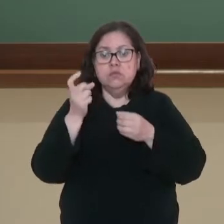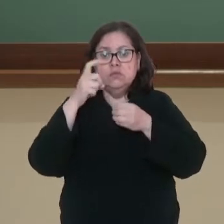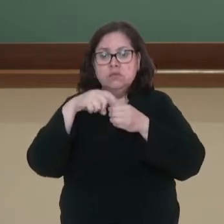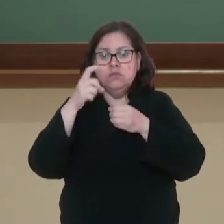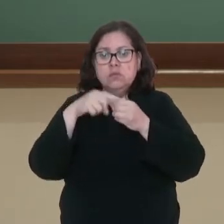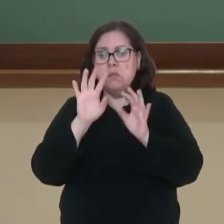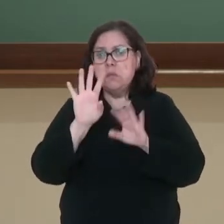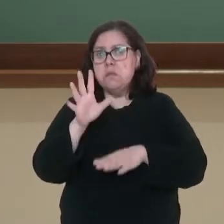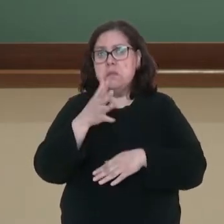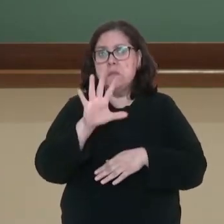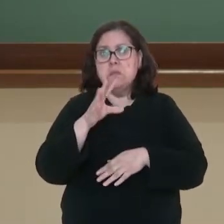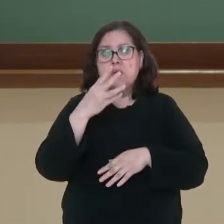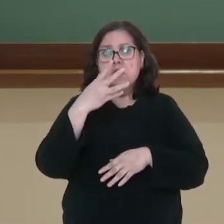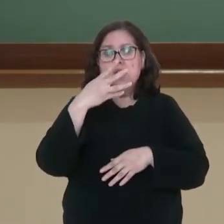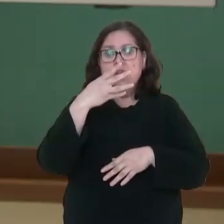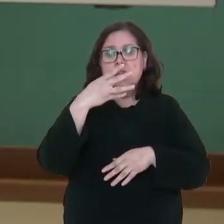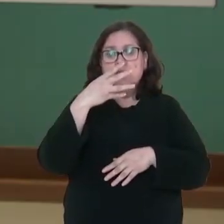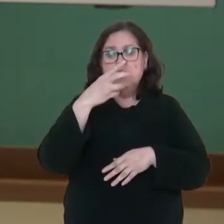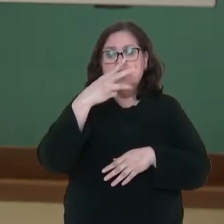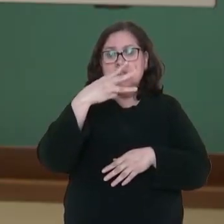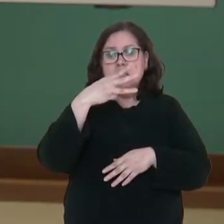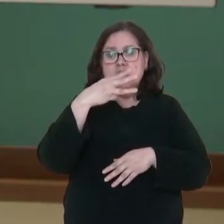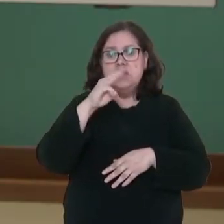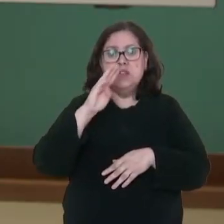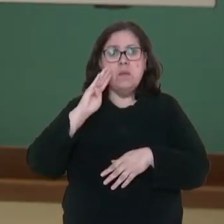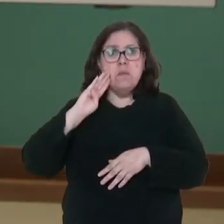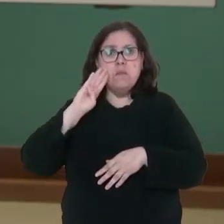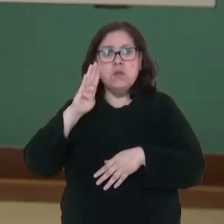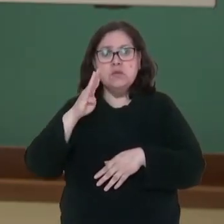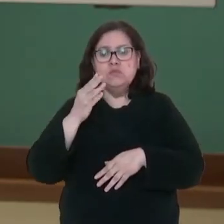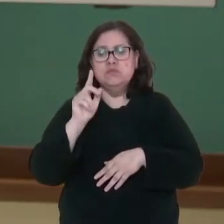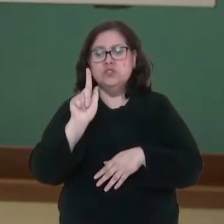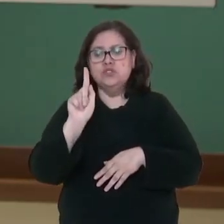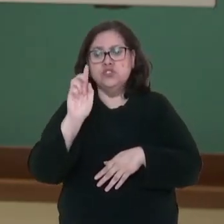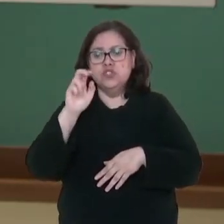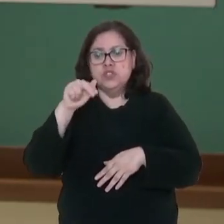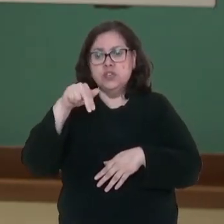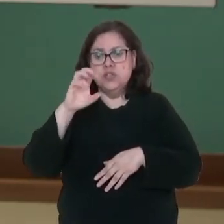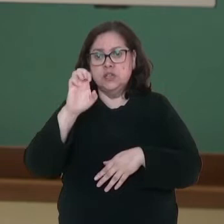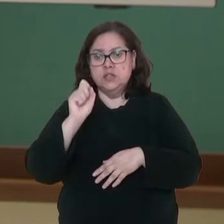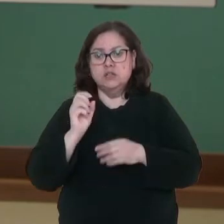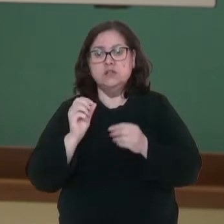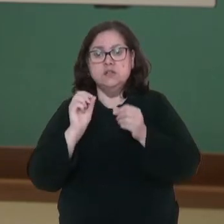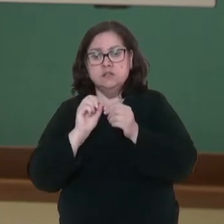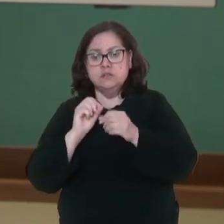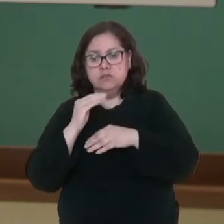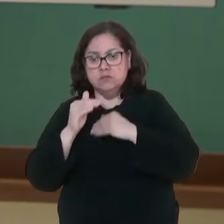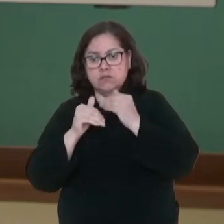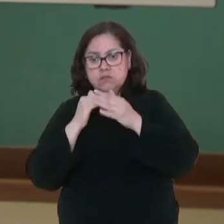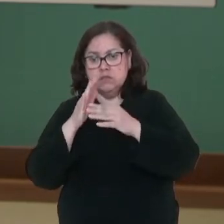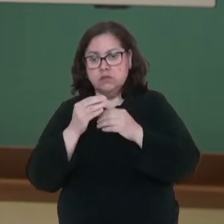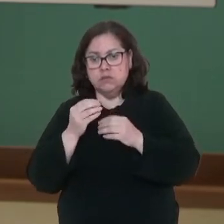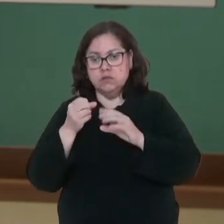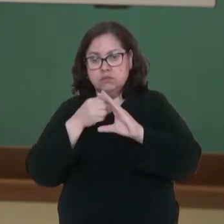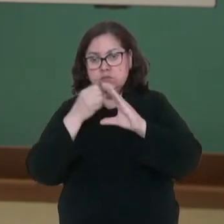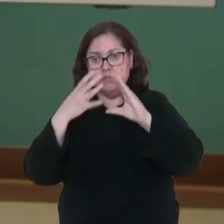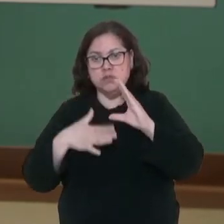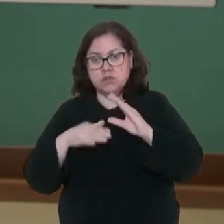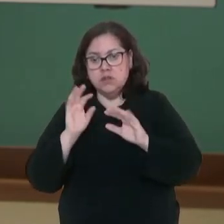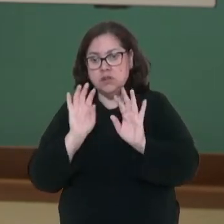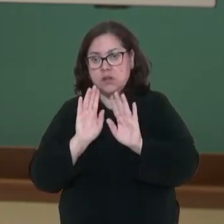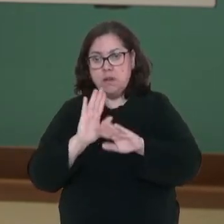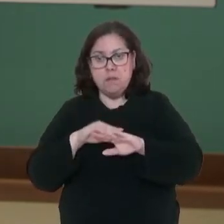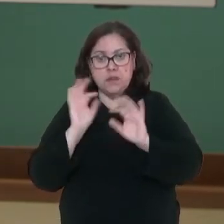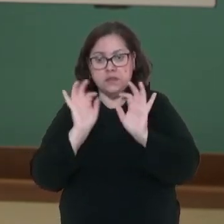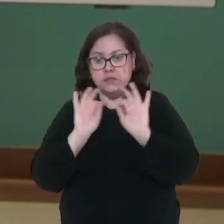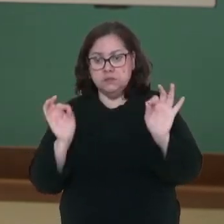ou menos 30 mil genes funcionais que acabam gerando alguma característica, desde a mais simples até a